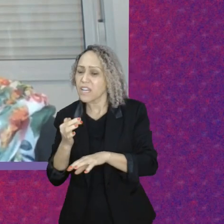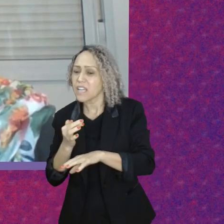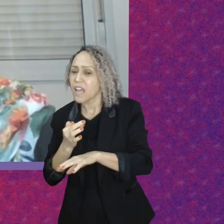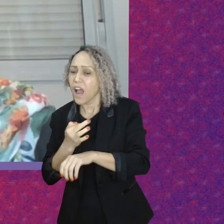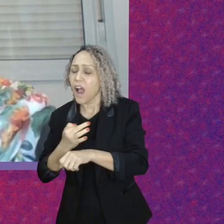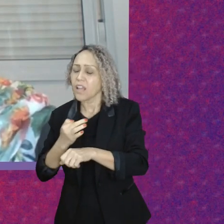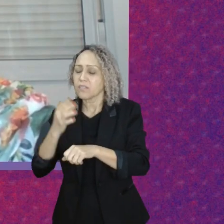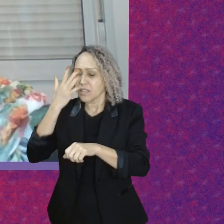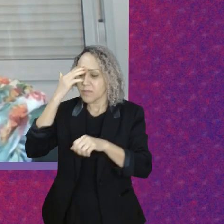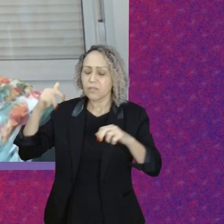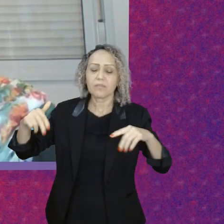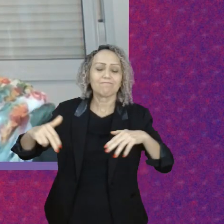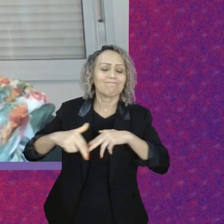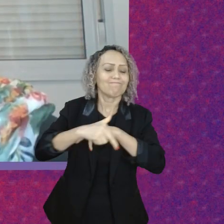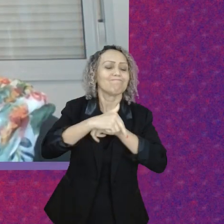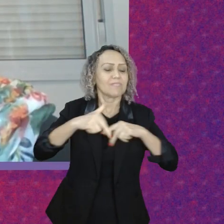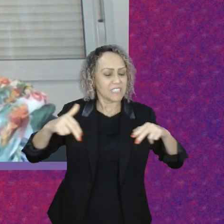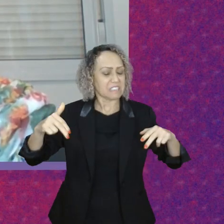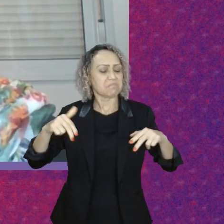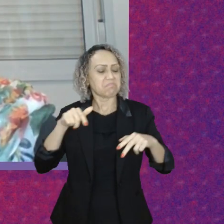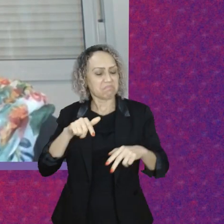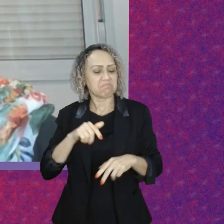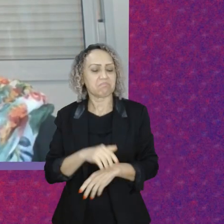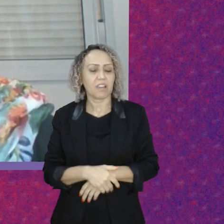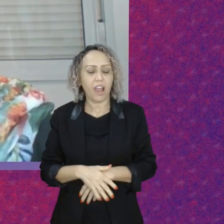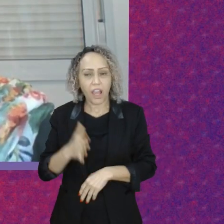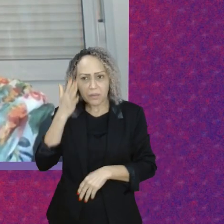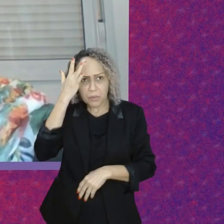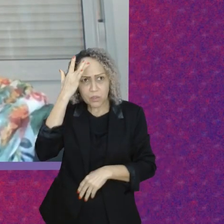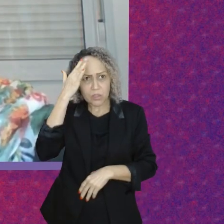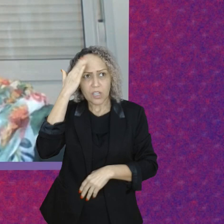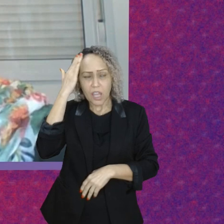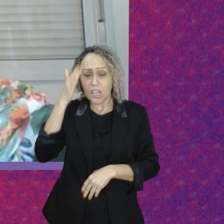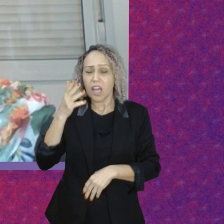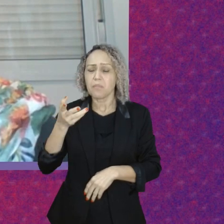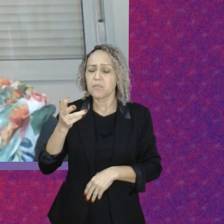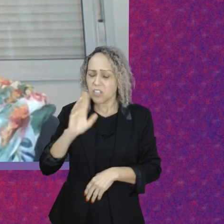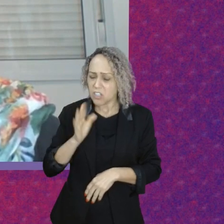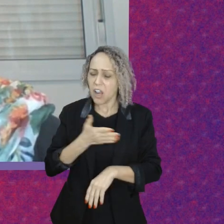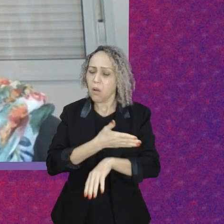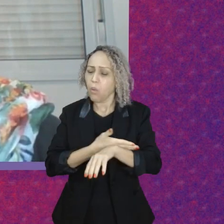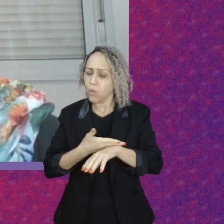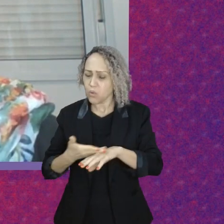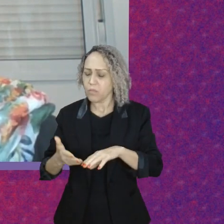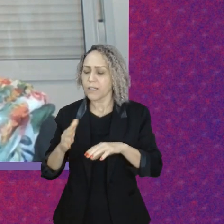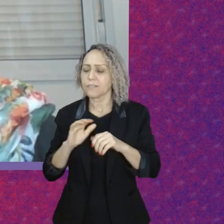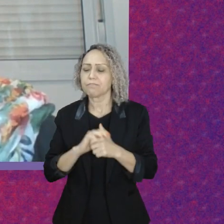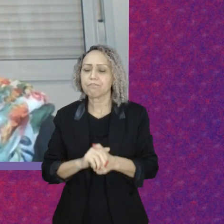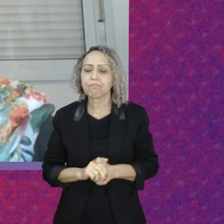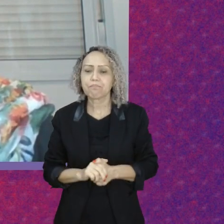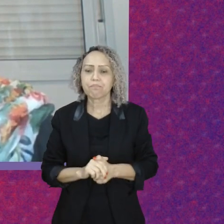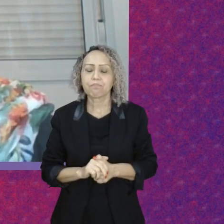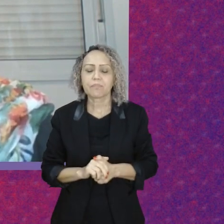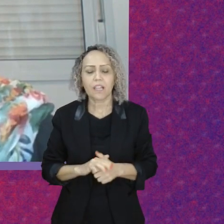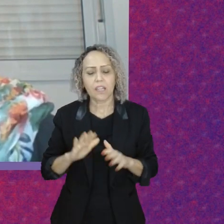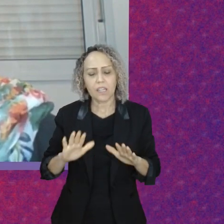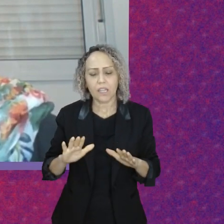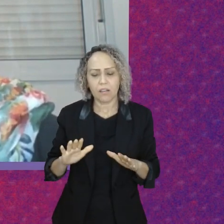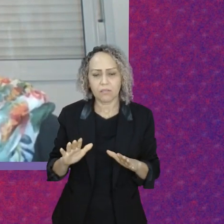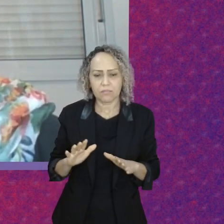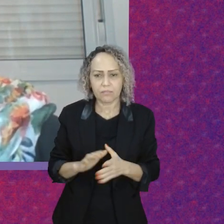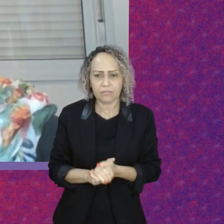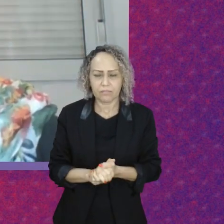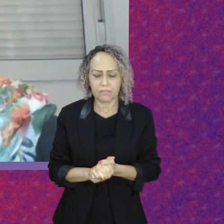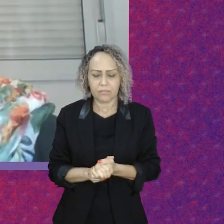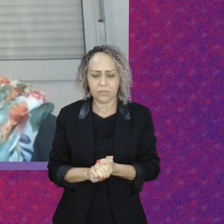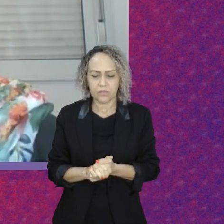espaços públicos, né? Mas para finalizar um pouco a nossa roda, né?